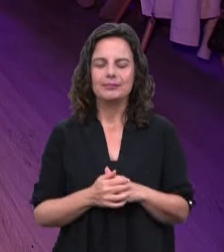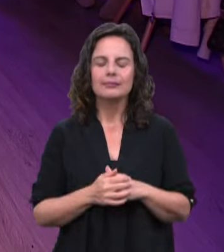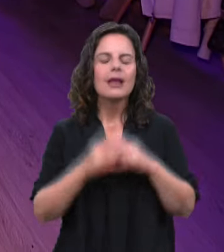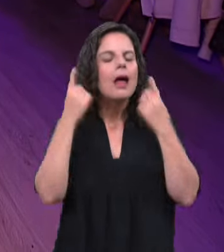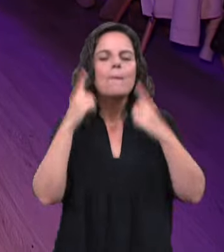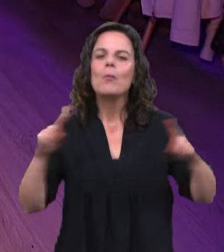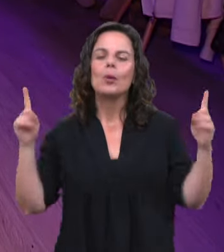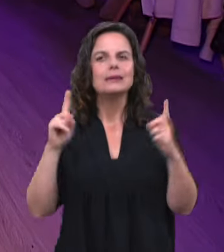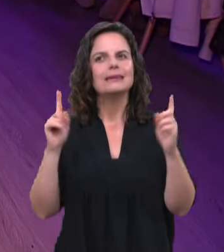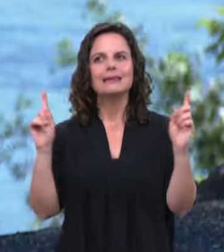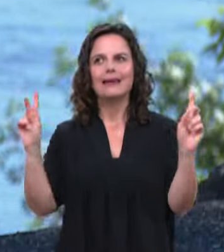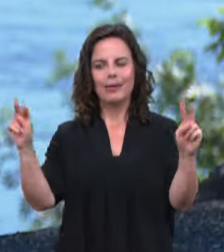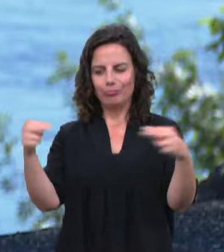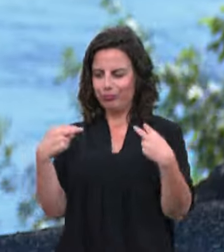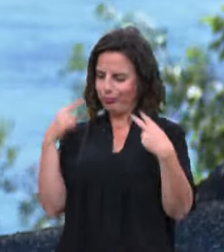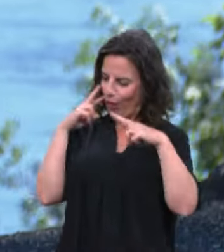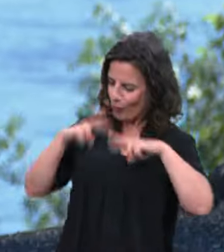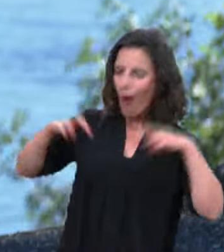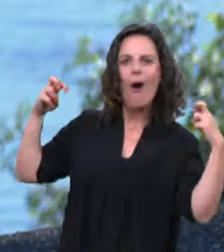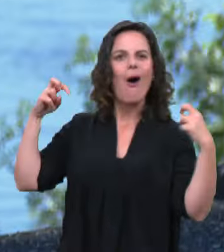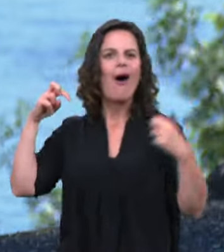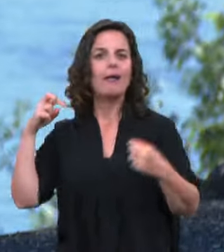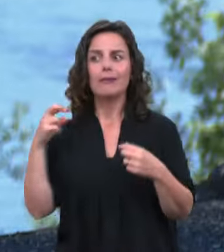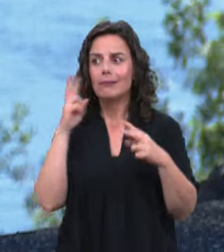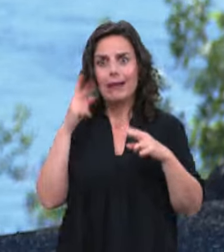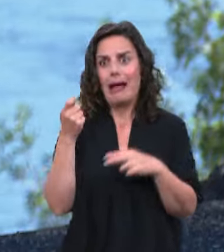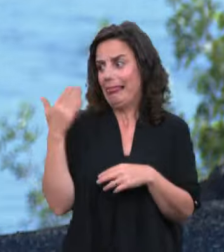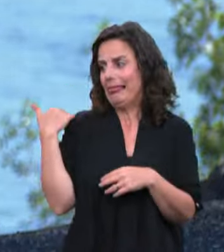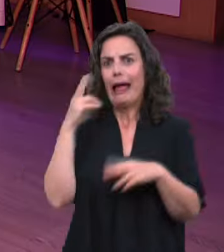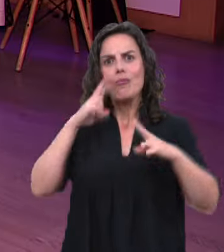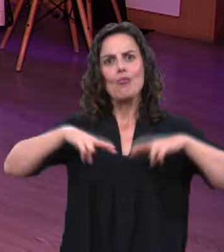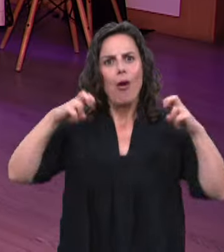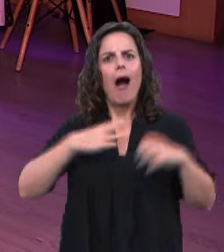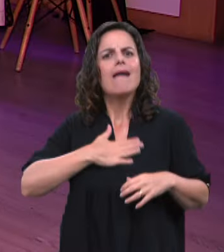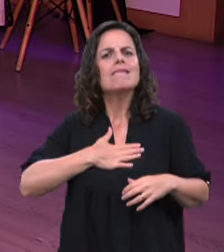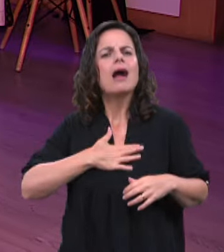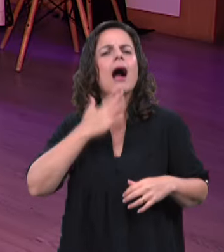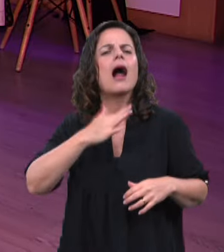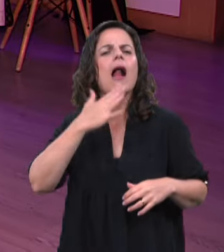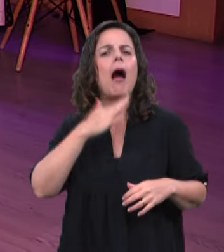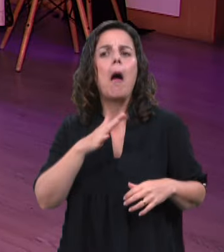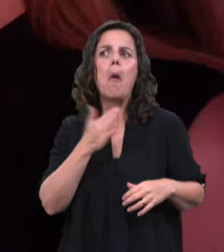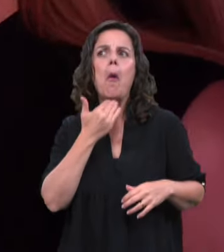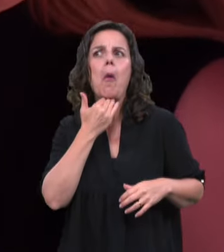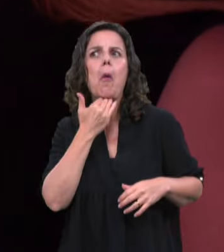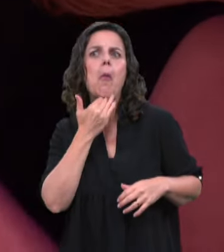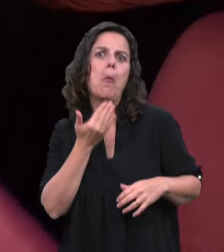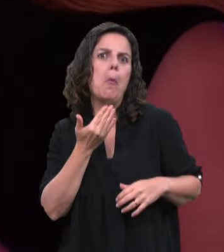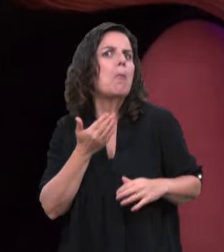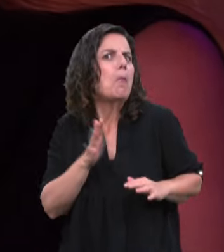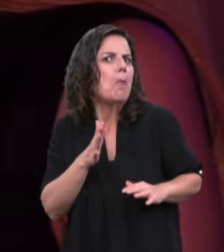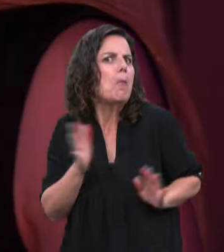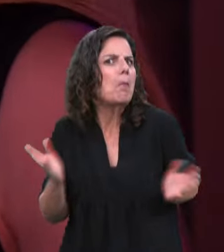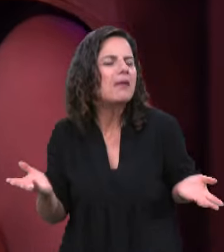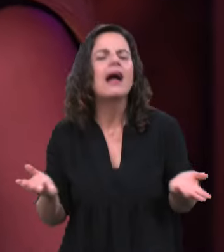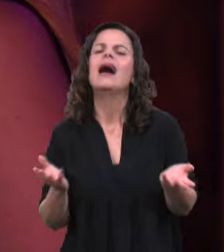A música foi uma descoberta. Eu descobri há pouco tempo que gosto de cantar, que até tenho um certo jeito.